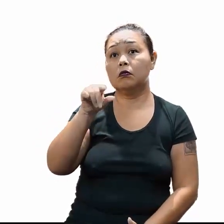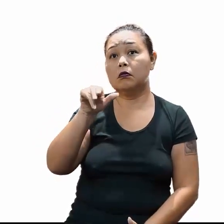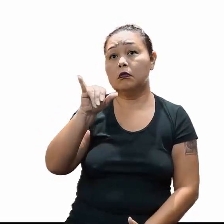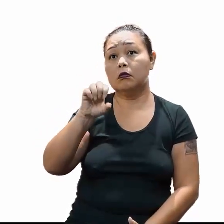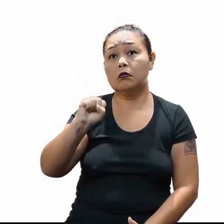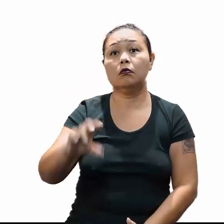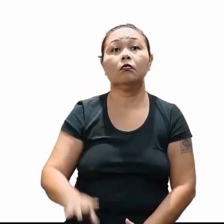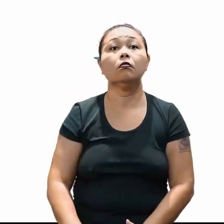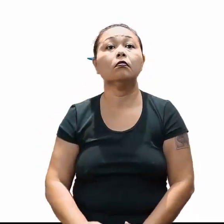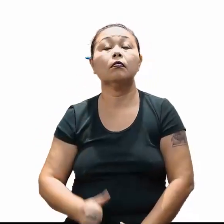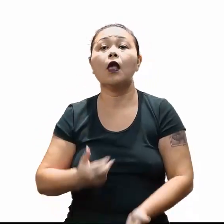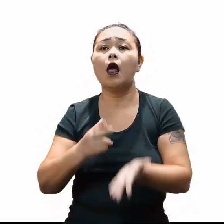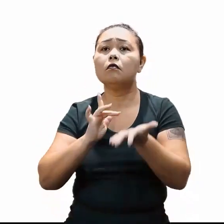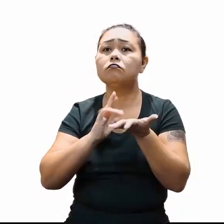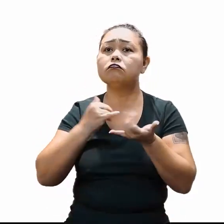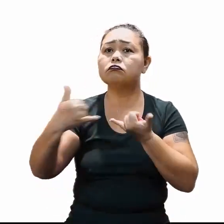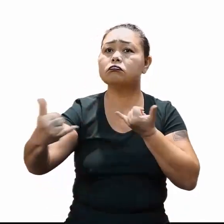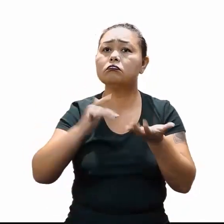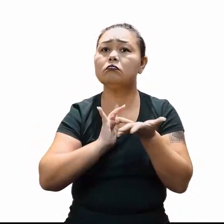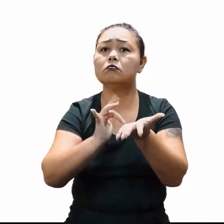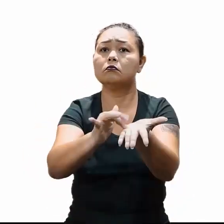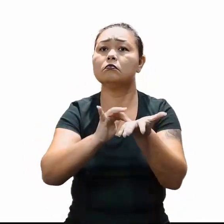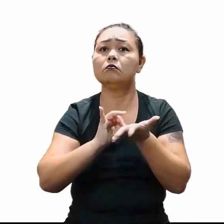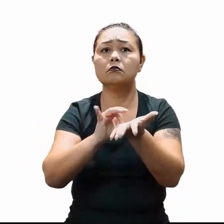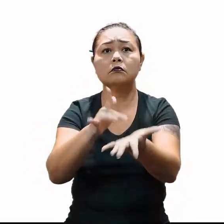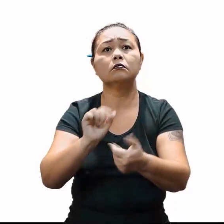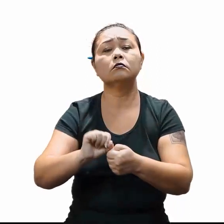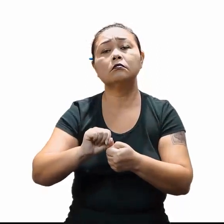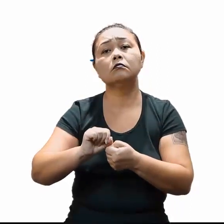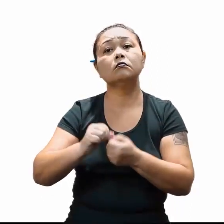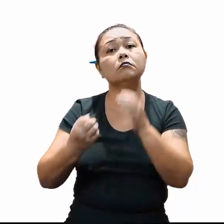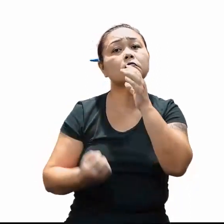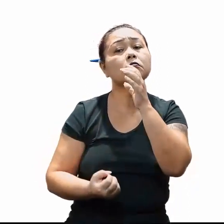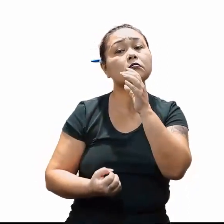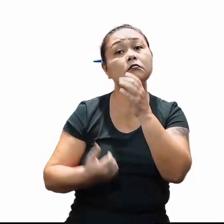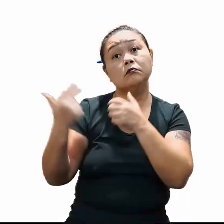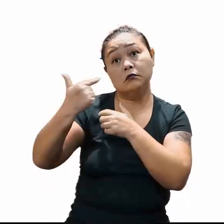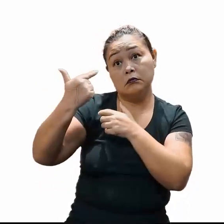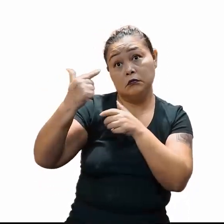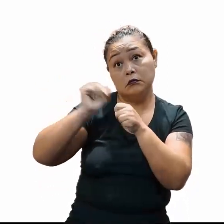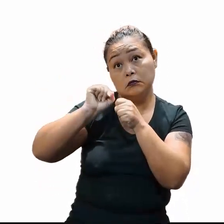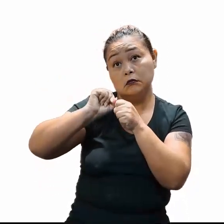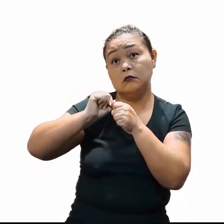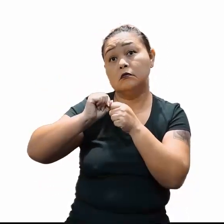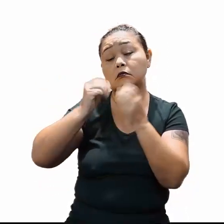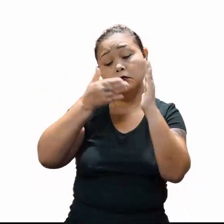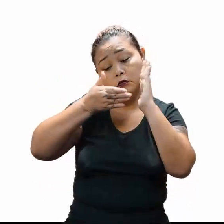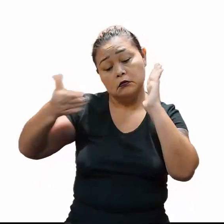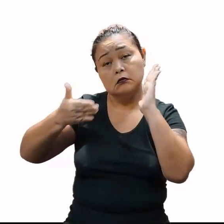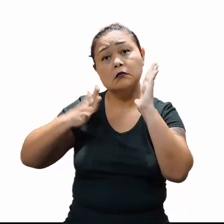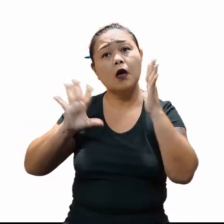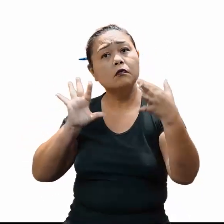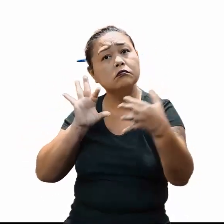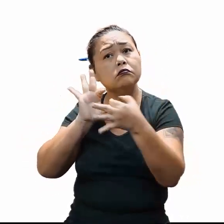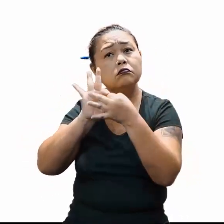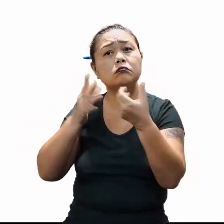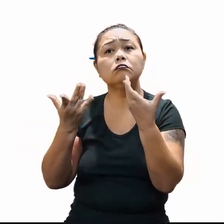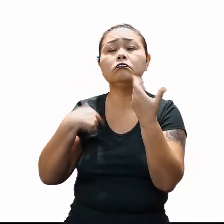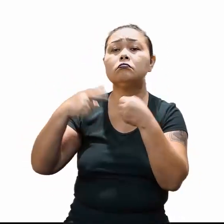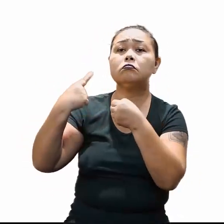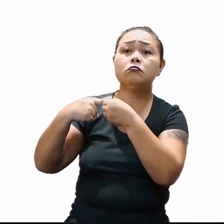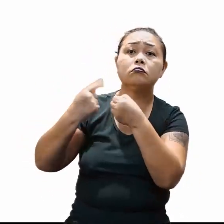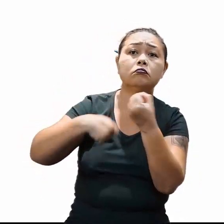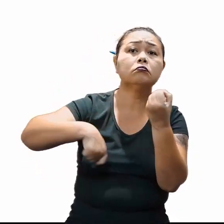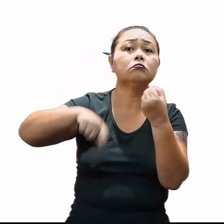borracha. As linhas telegráficas no primeiro ciclo da borracha. O segundo ciclo ele está ligado mais a Ariquemes de